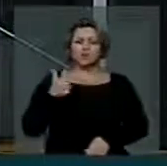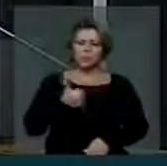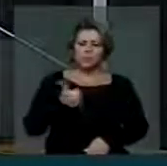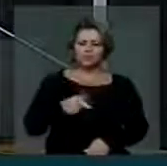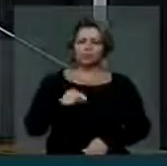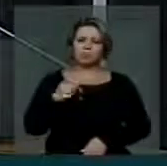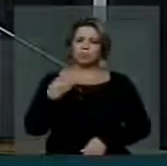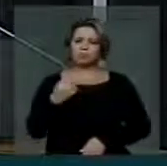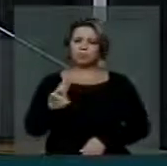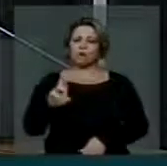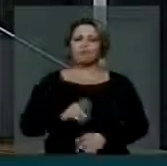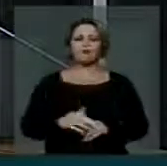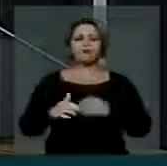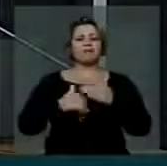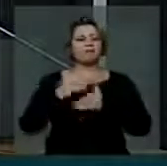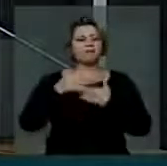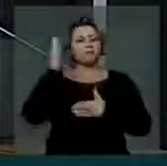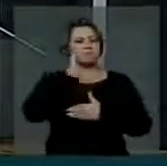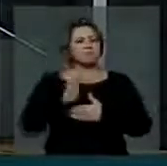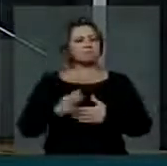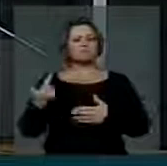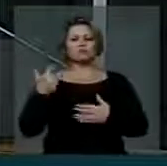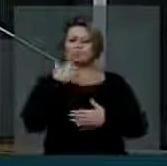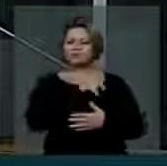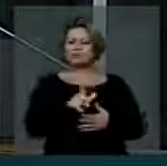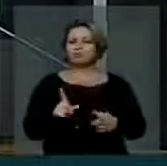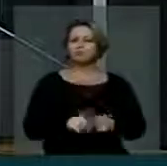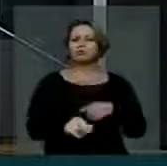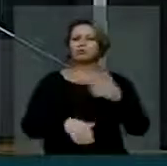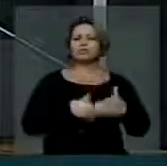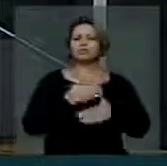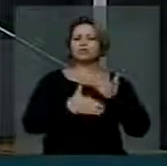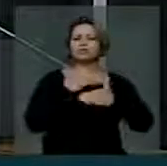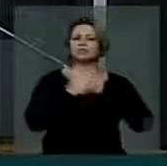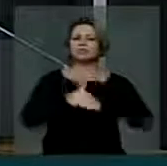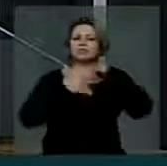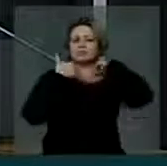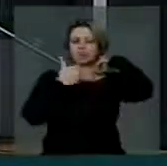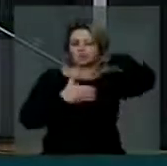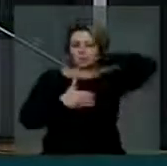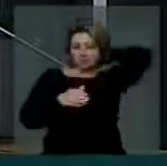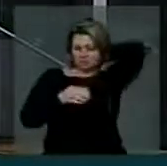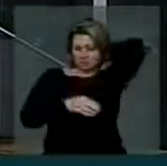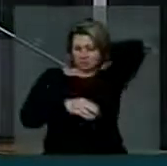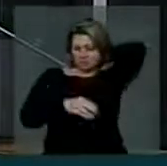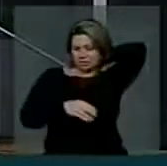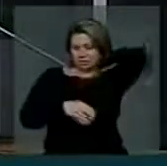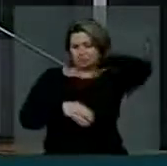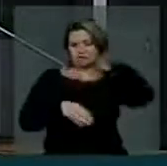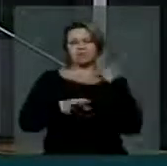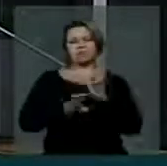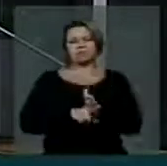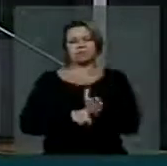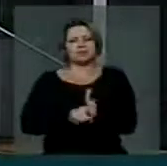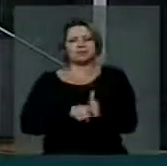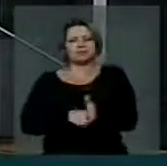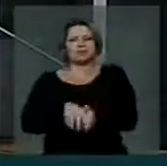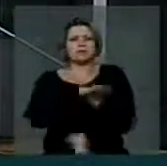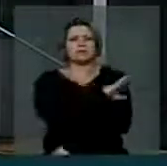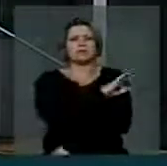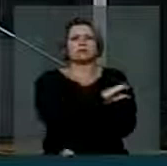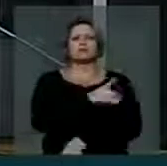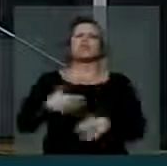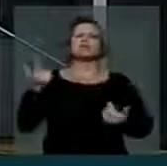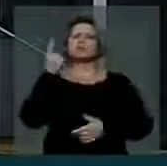imenso. Sem falar aqui, senhor presidente, nos níveis de desenvolvimento científico e tecnológico alcançados